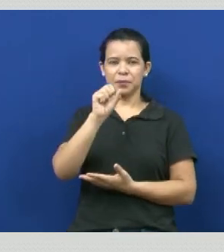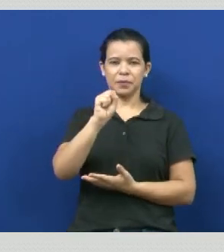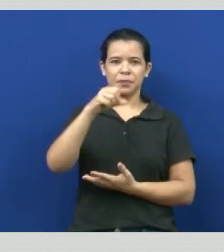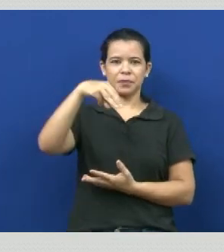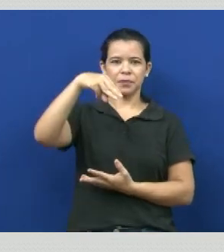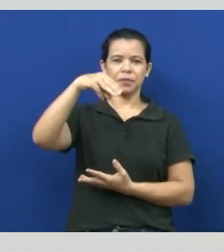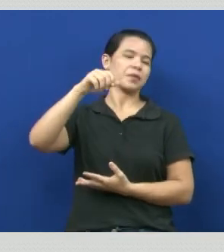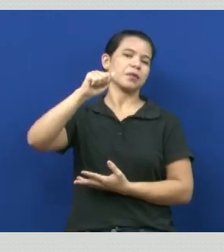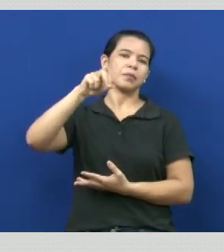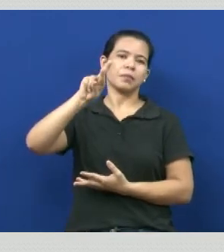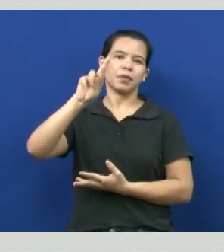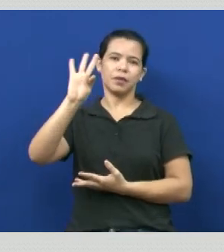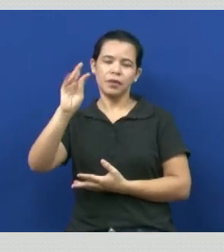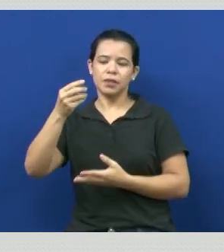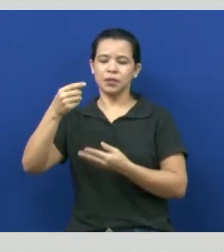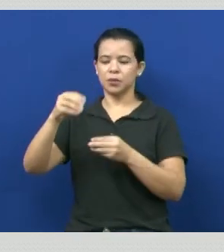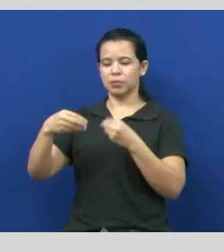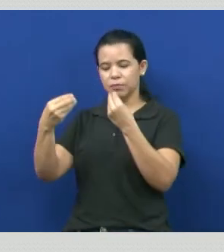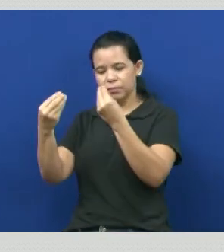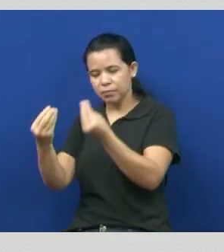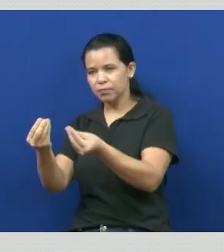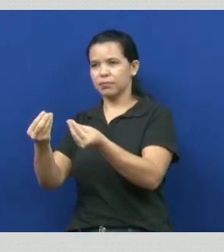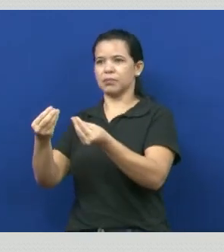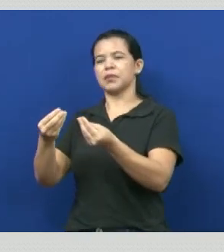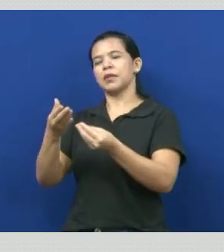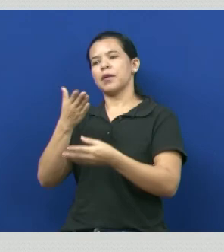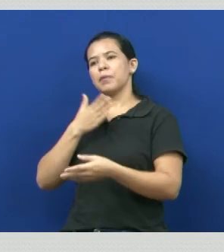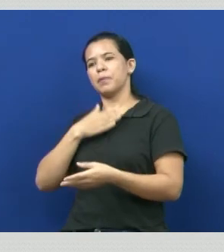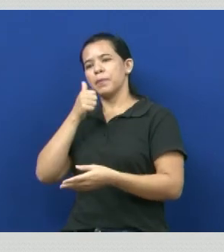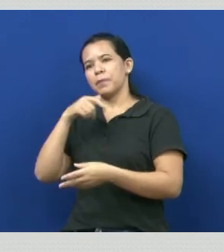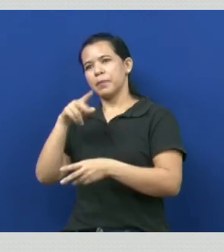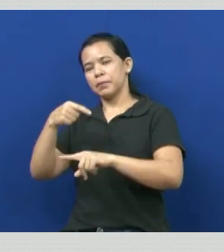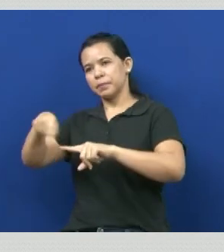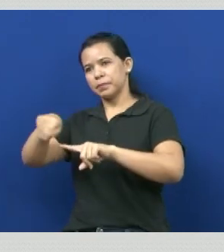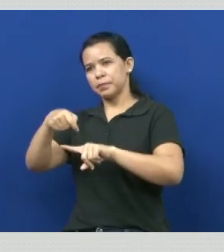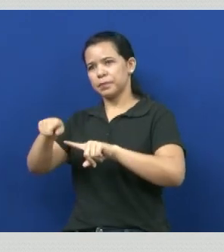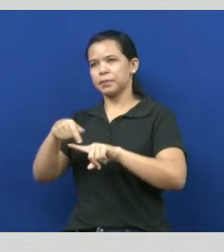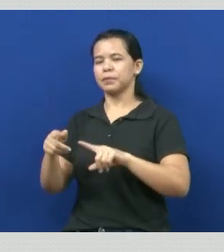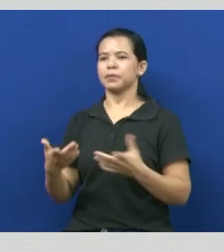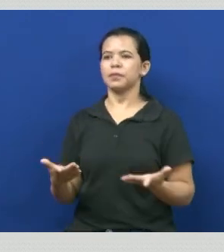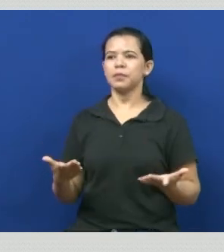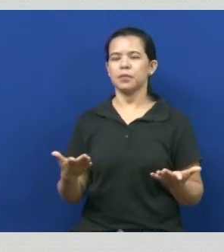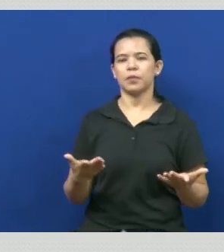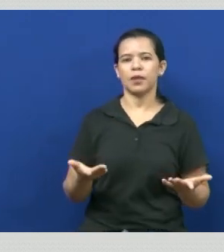Isso aqui é uma piada, né? Mas retratando exatamente o